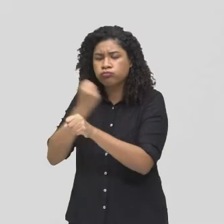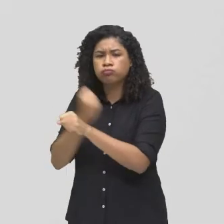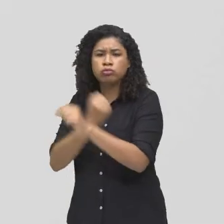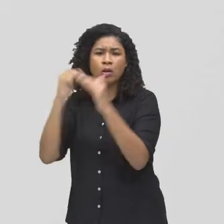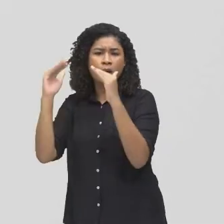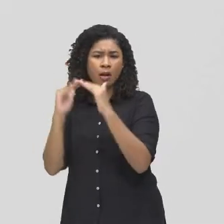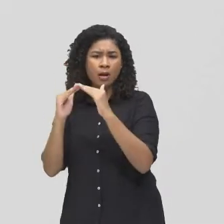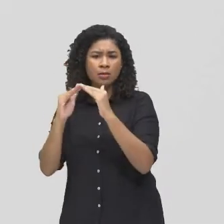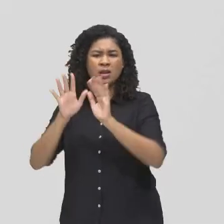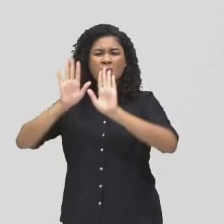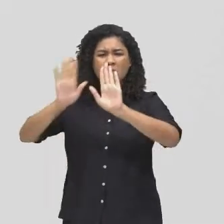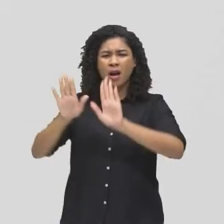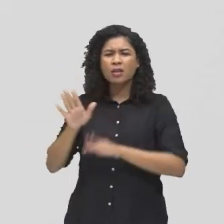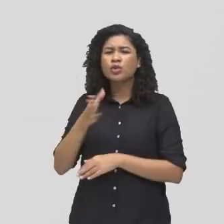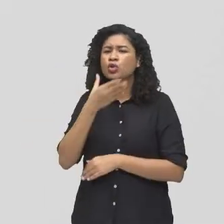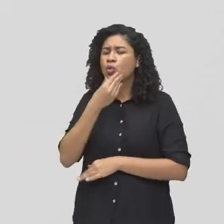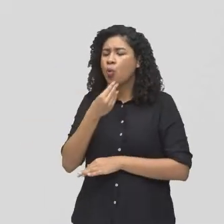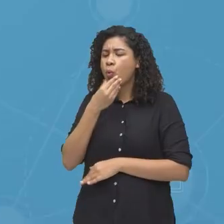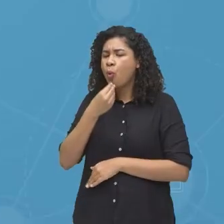como cultura?